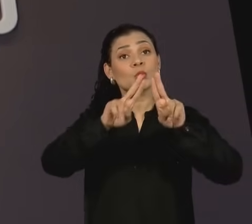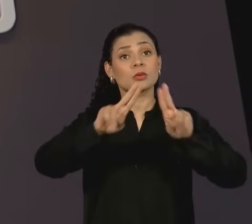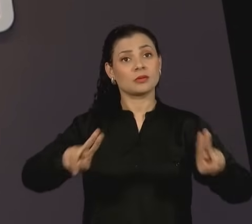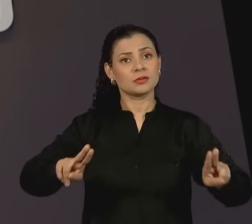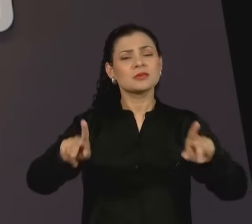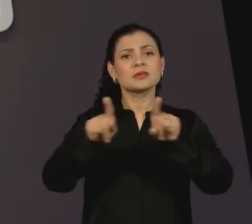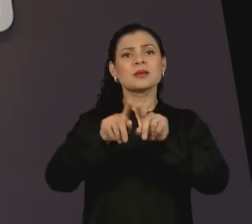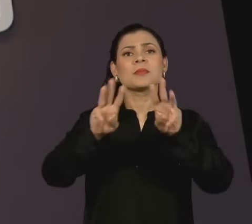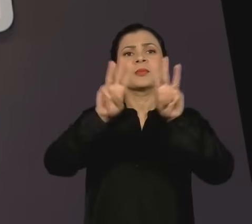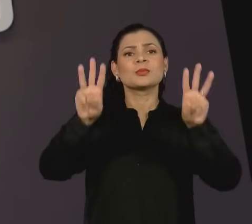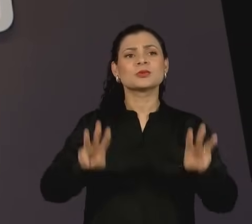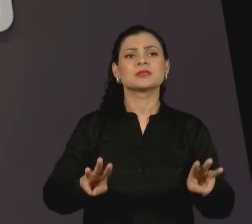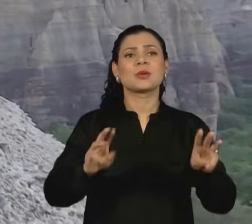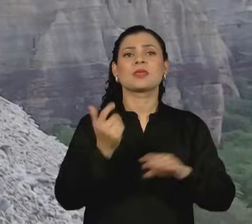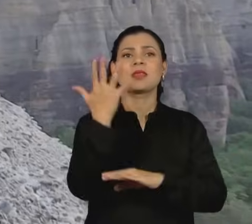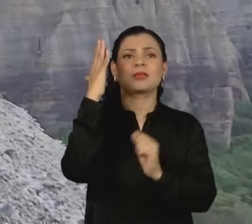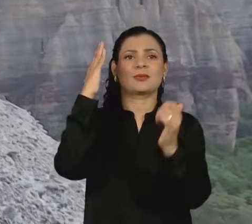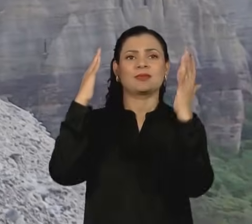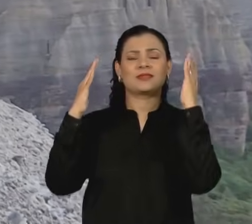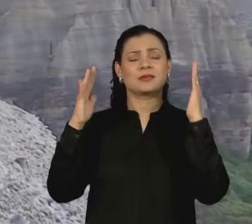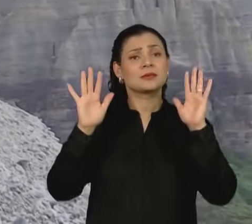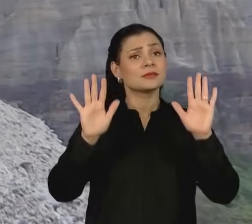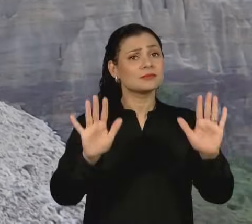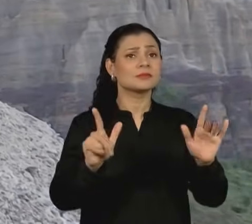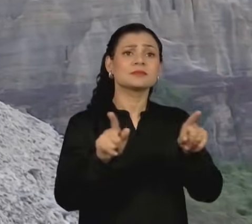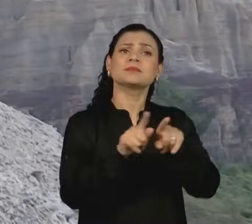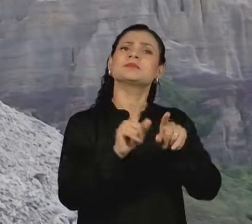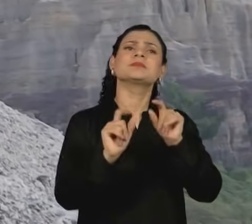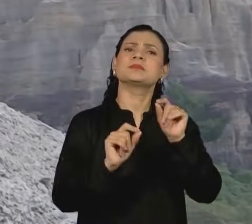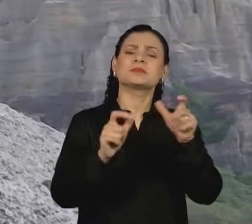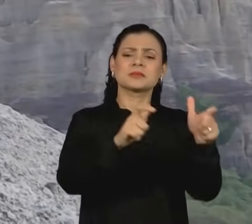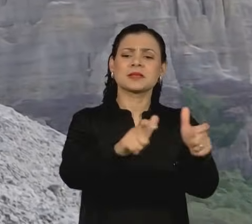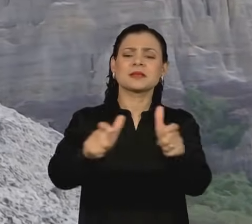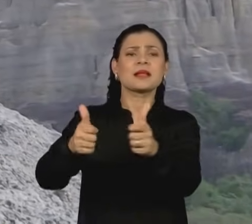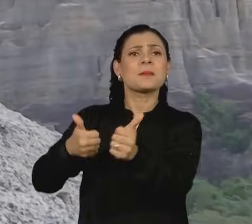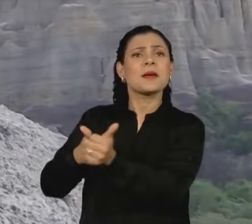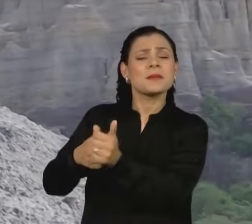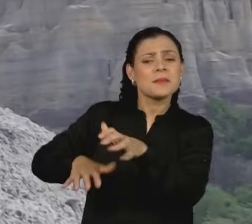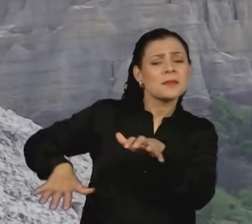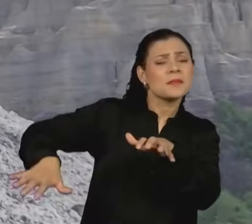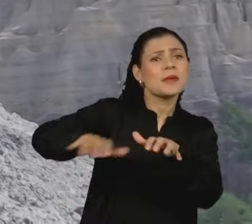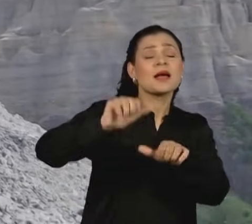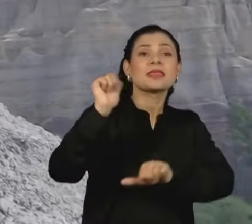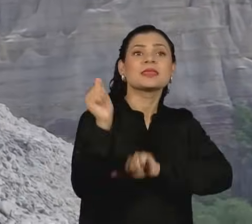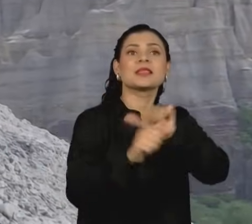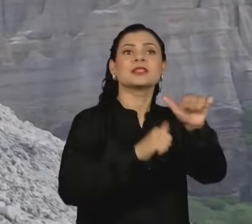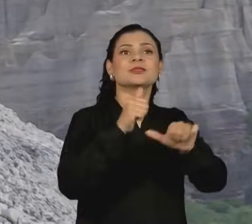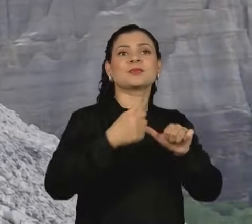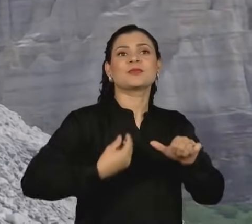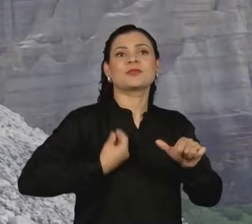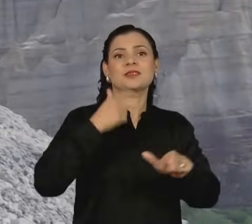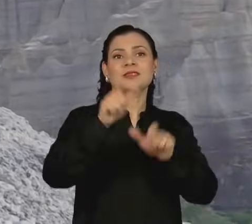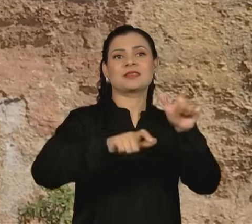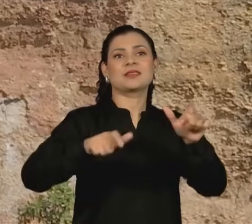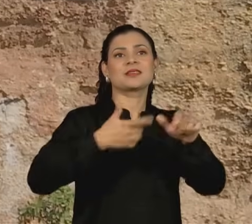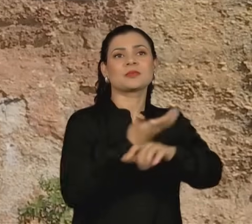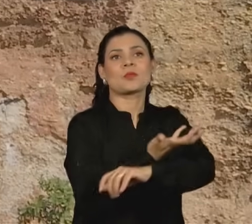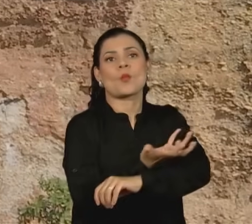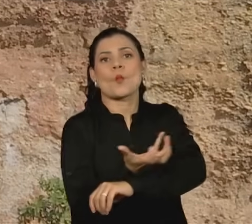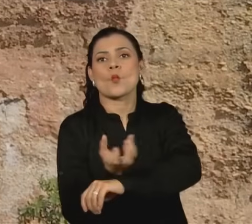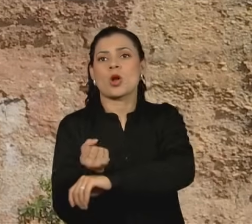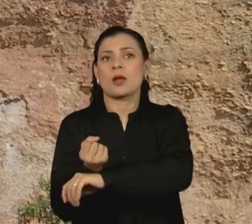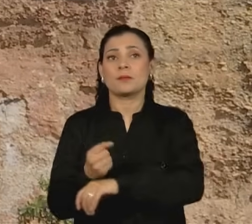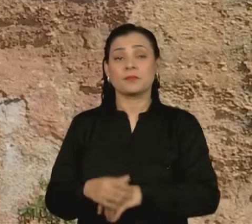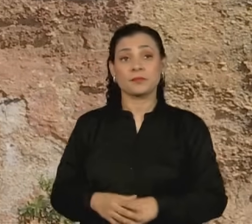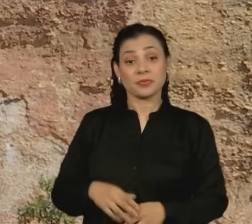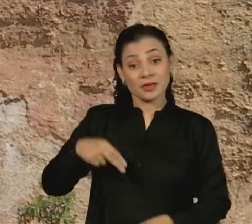da Natureza. Por envolver as comunidades locais, transformou vidas no sertão. A doutora